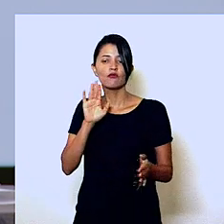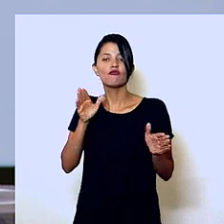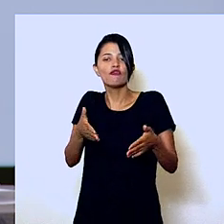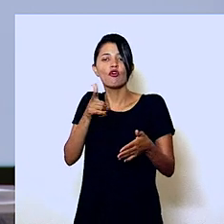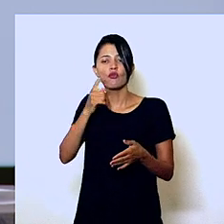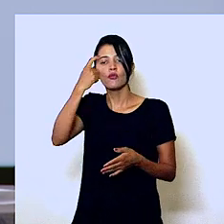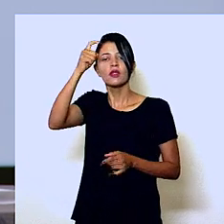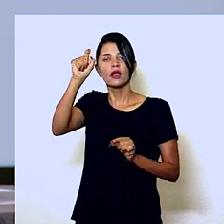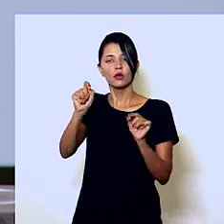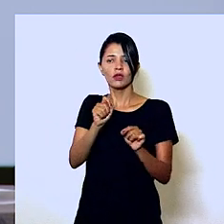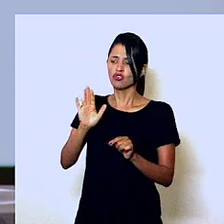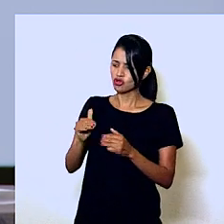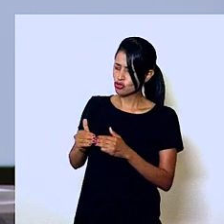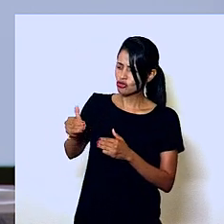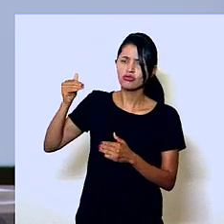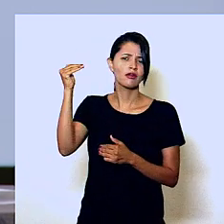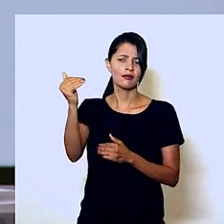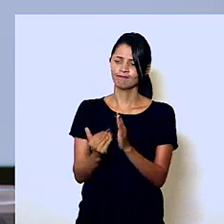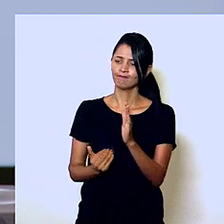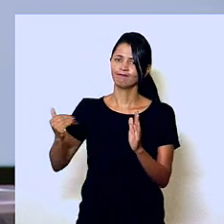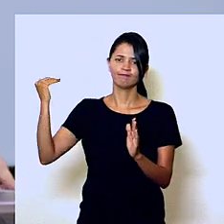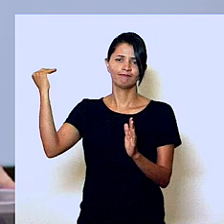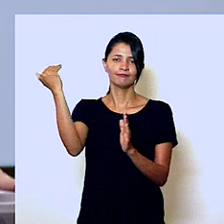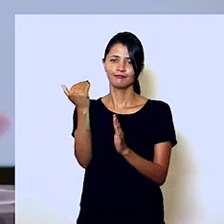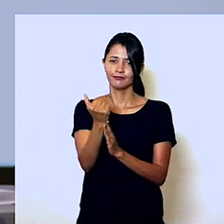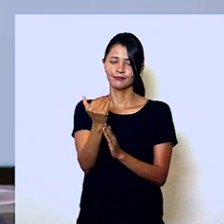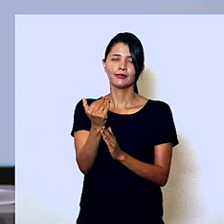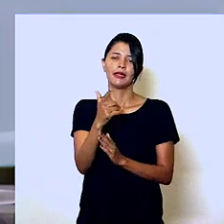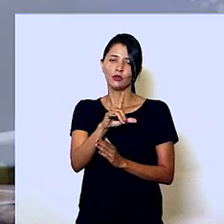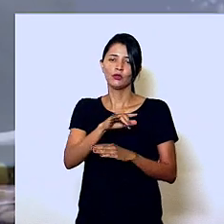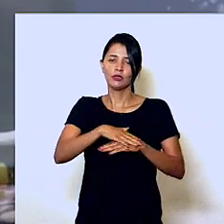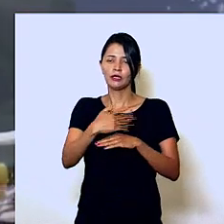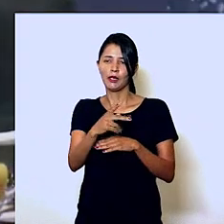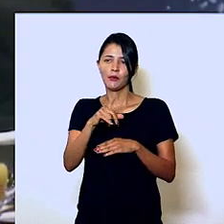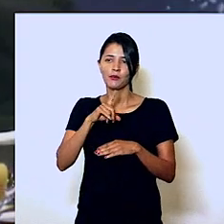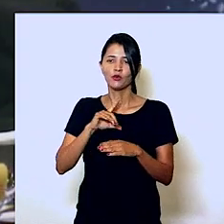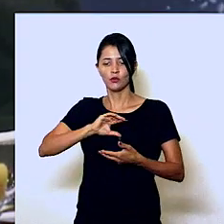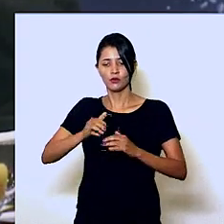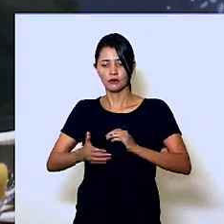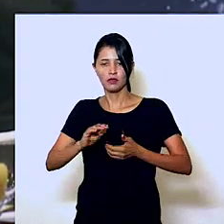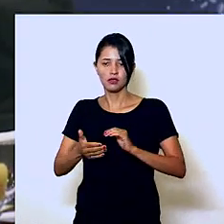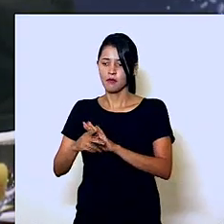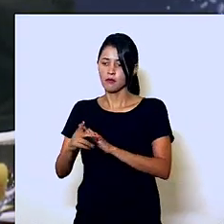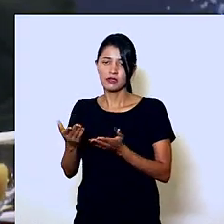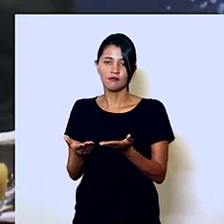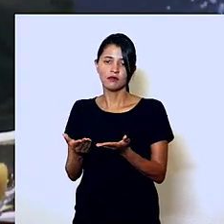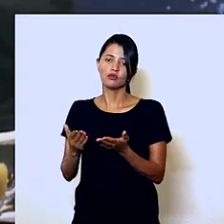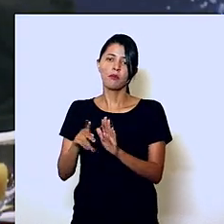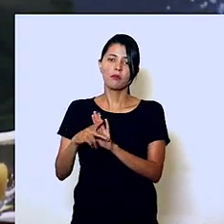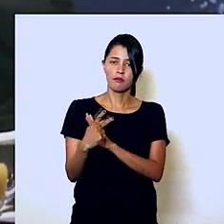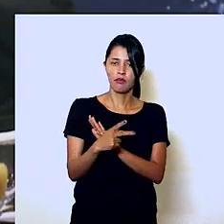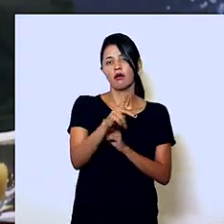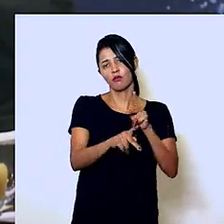frente de seu tempo, de um Itamaraty a serviço do povo brasileiro. O embaixador Paulo Tarso Flecha de Lima foi